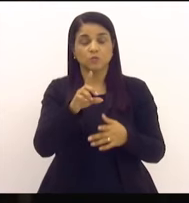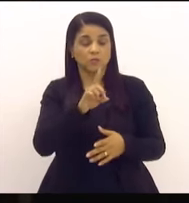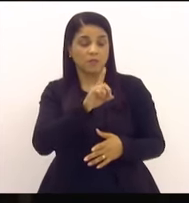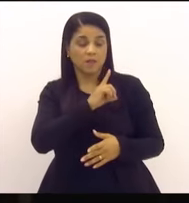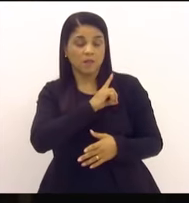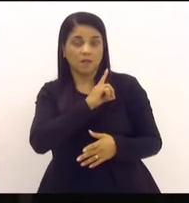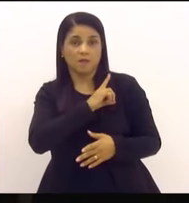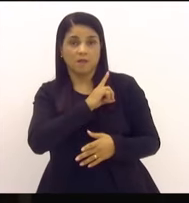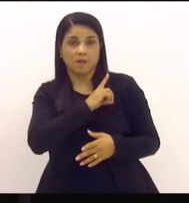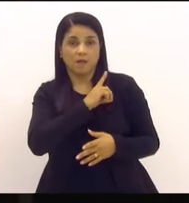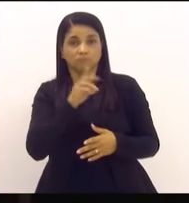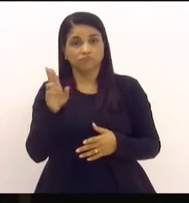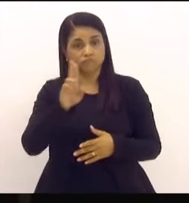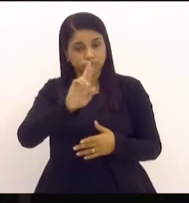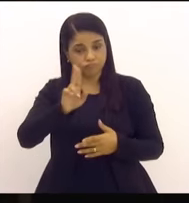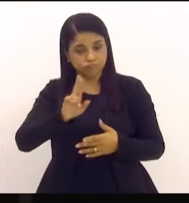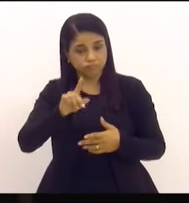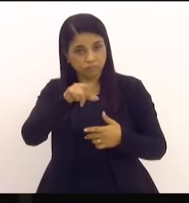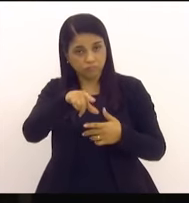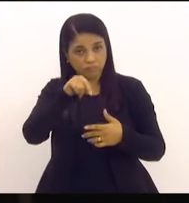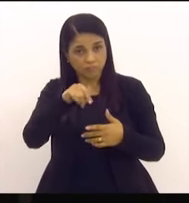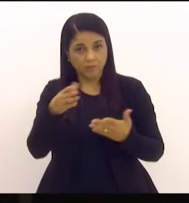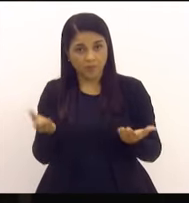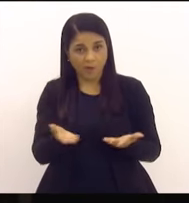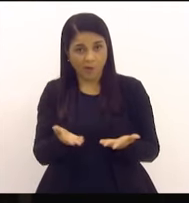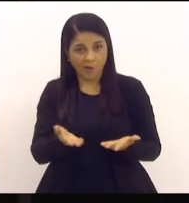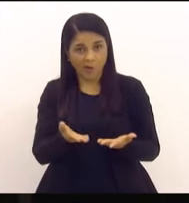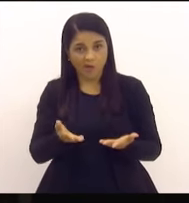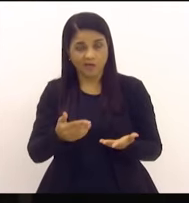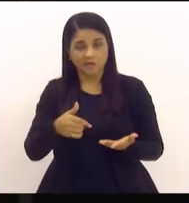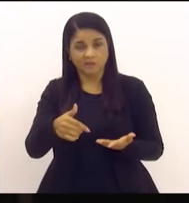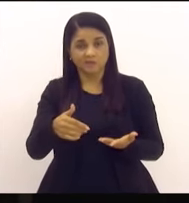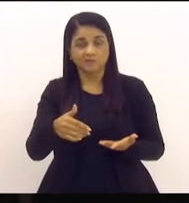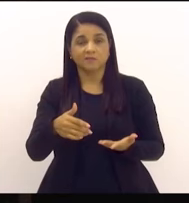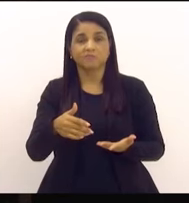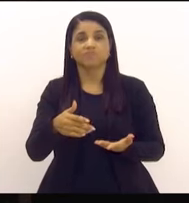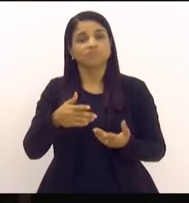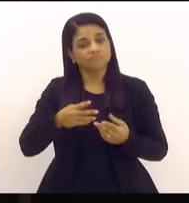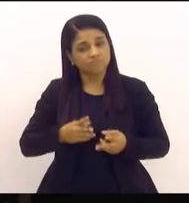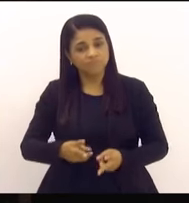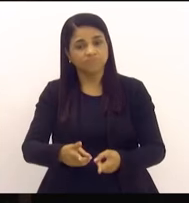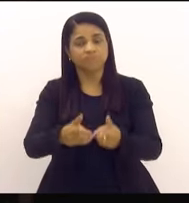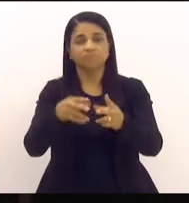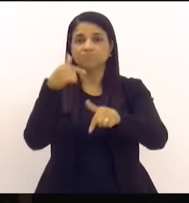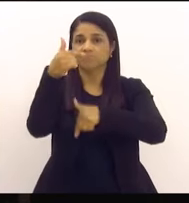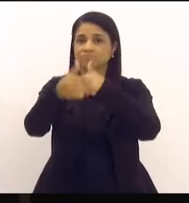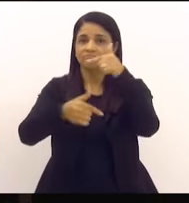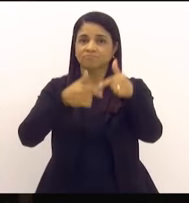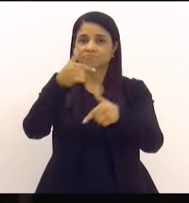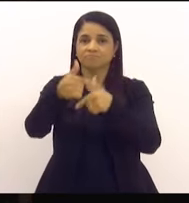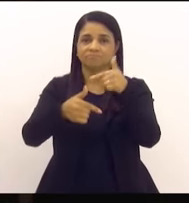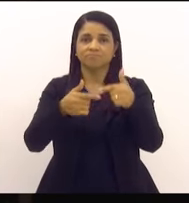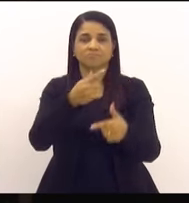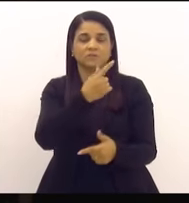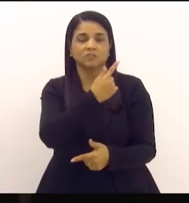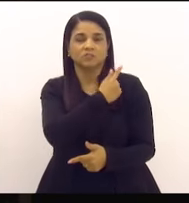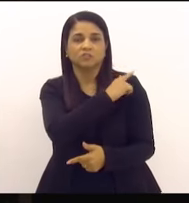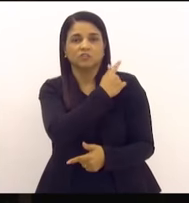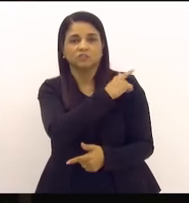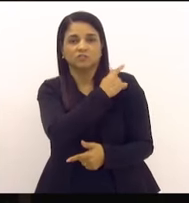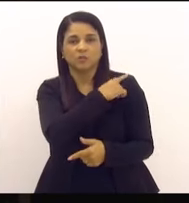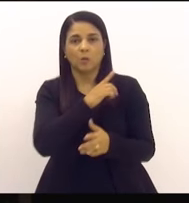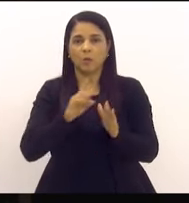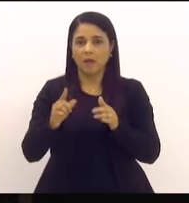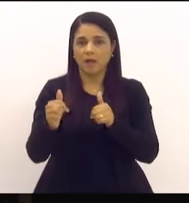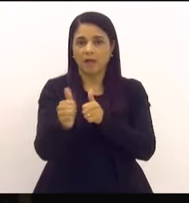nomeado, ele vai ser nomeado agora. Deus permita longevidade na sua gestão à frente da Polícia